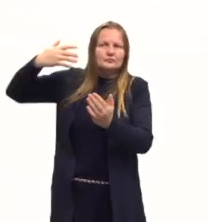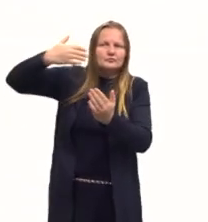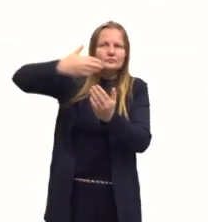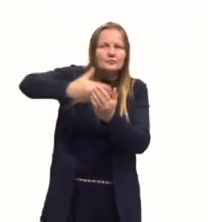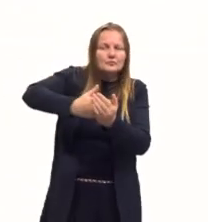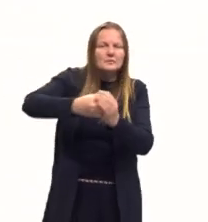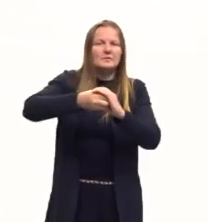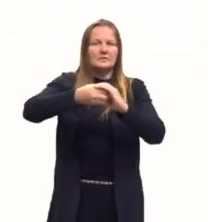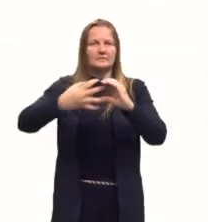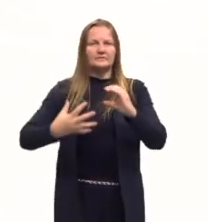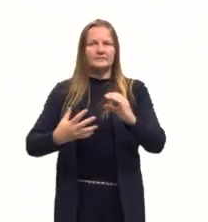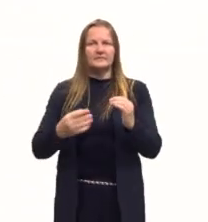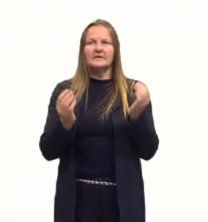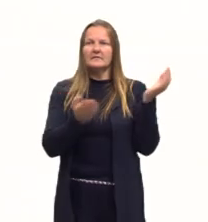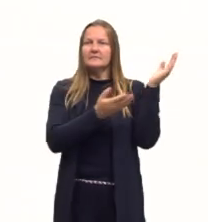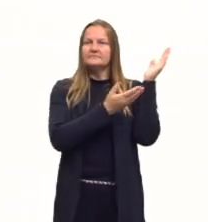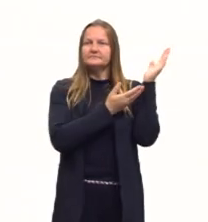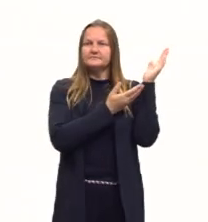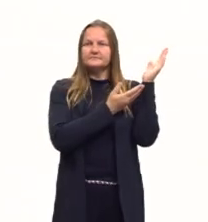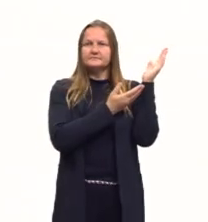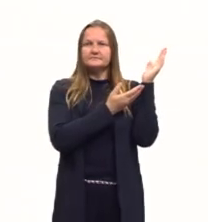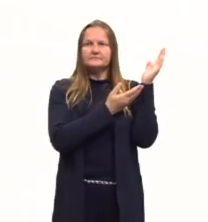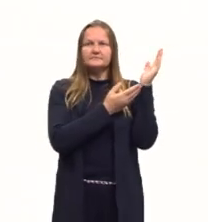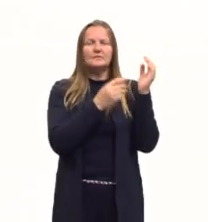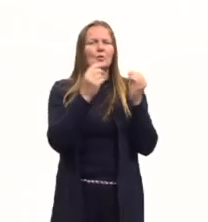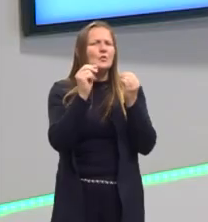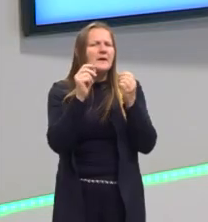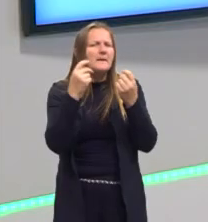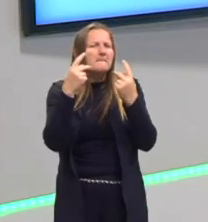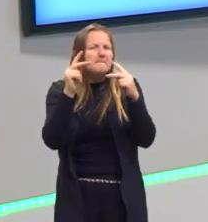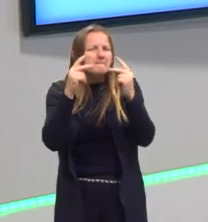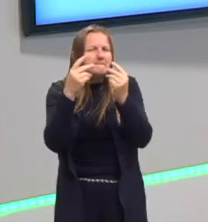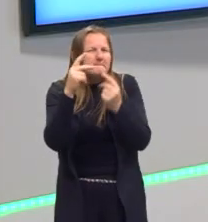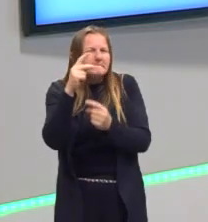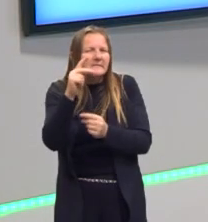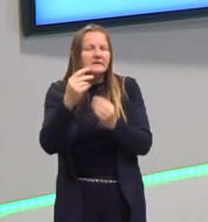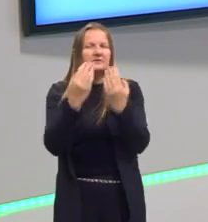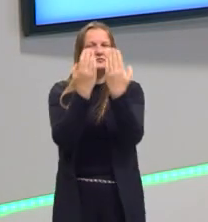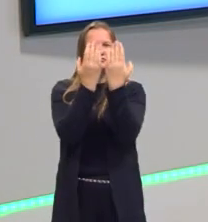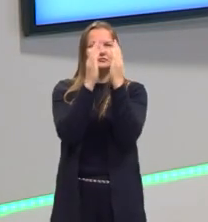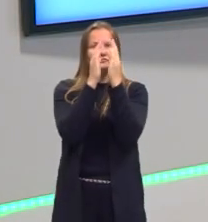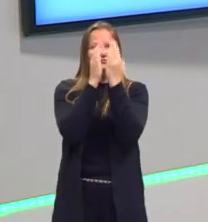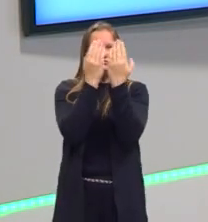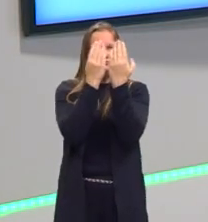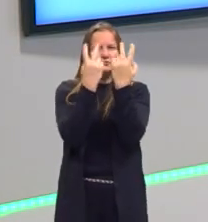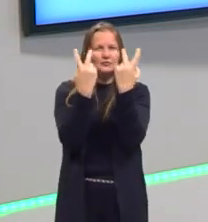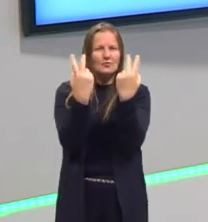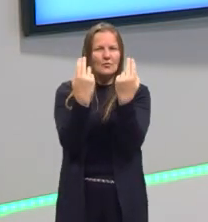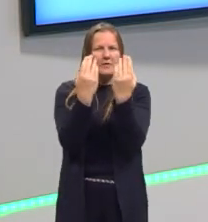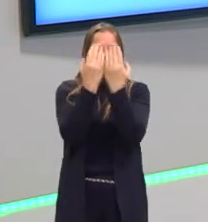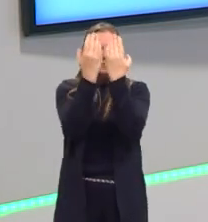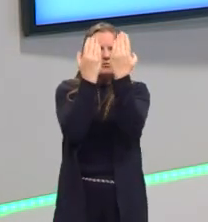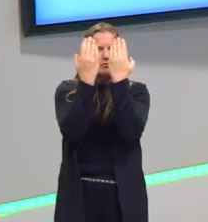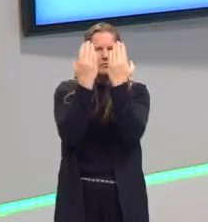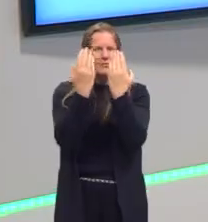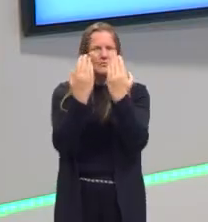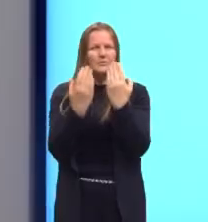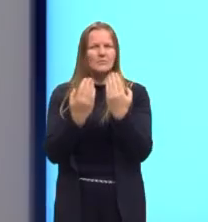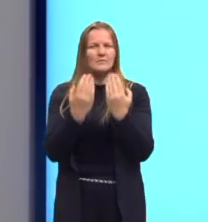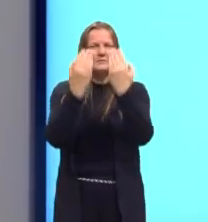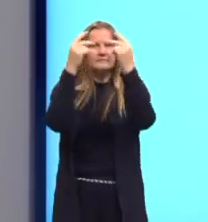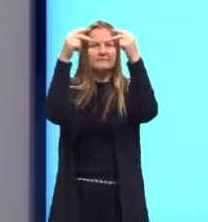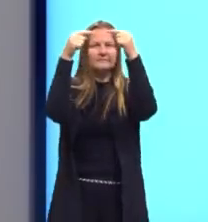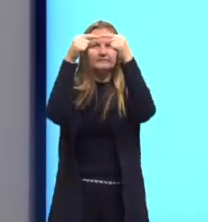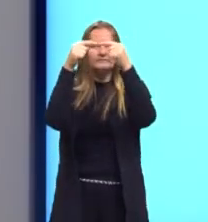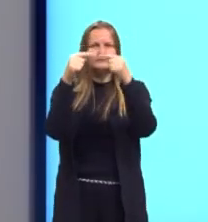e aqui estão elas as estruturas semelhantes as estruturas homólogas tá então aqui